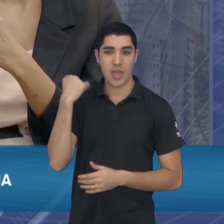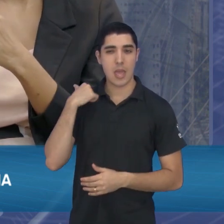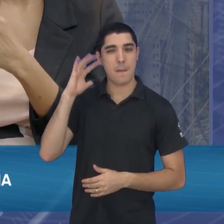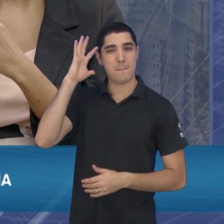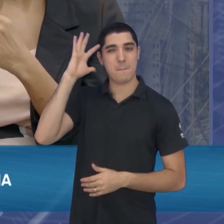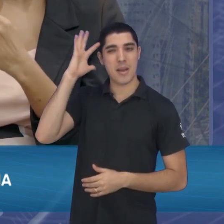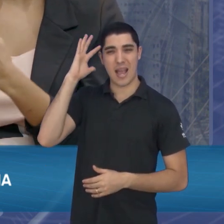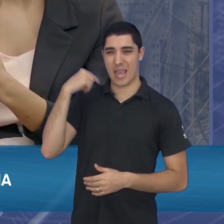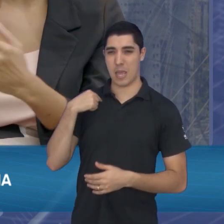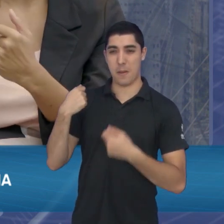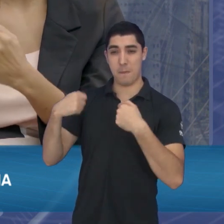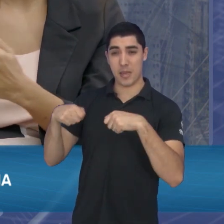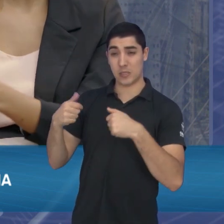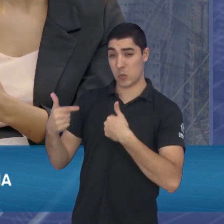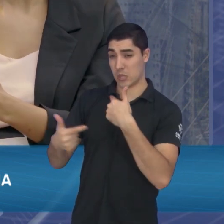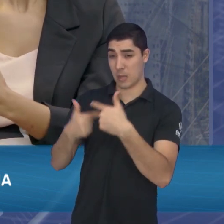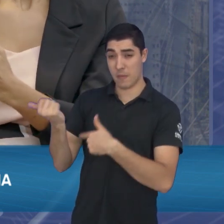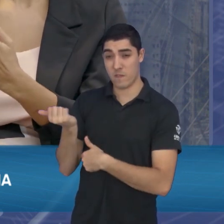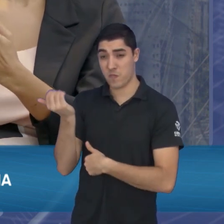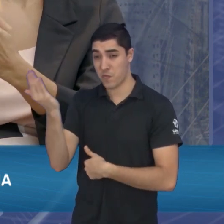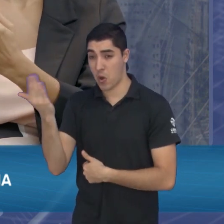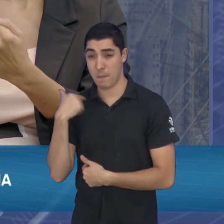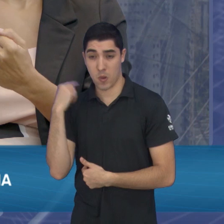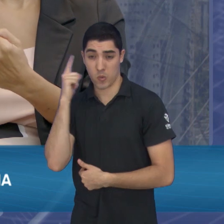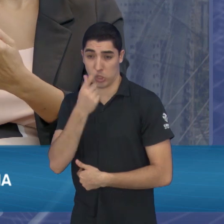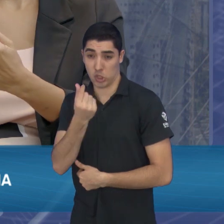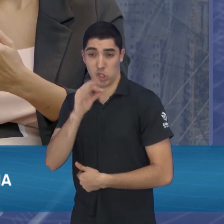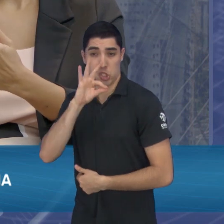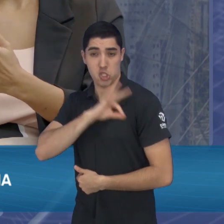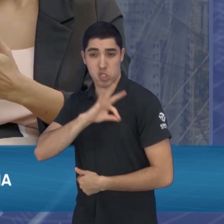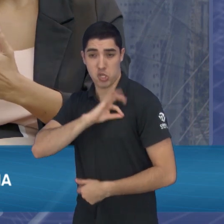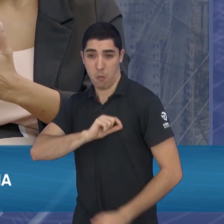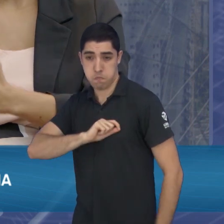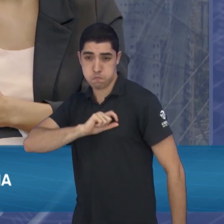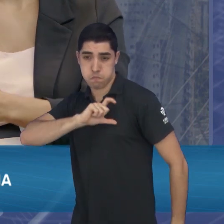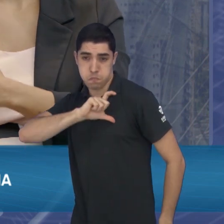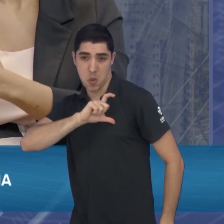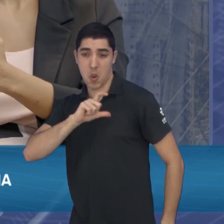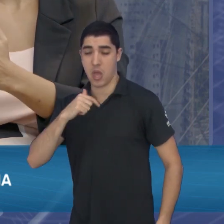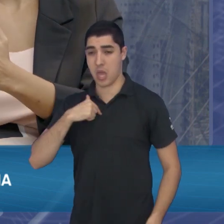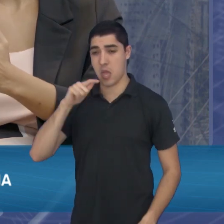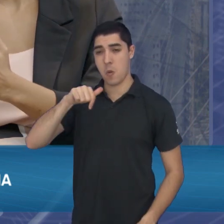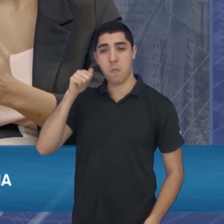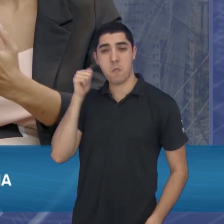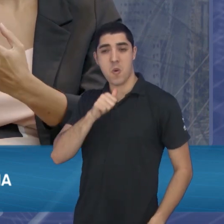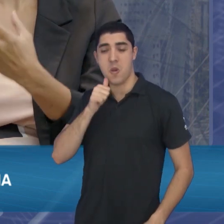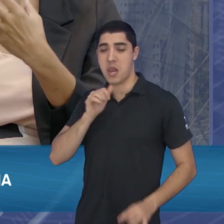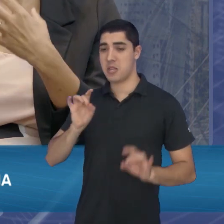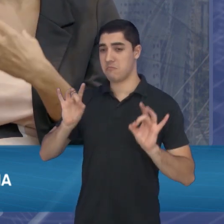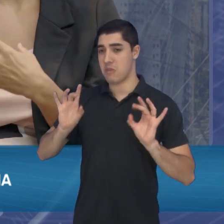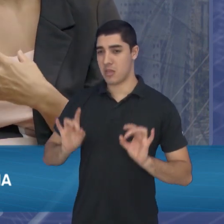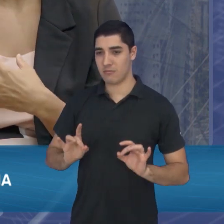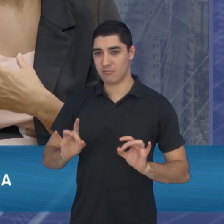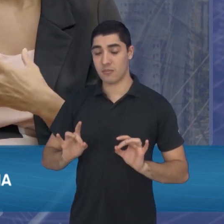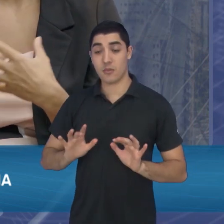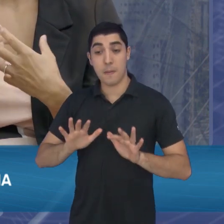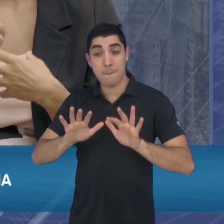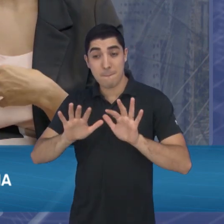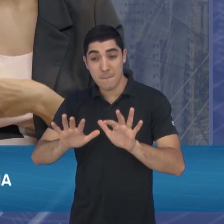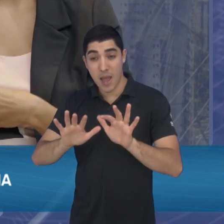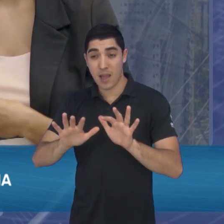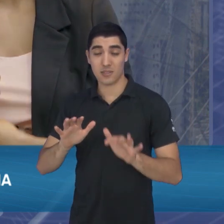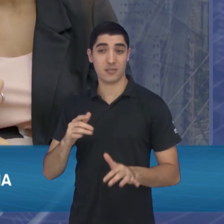que trabalhar fora, porque eu tenho que ter meu dinheiro, porque, né, eu sou uma mulher moderna e eu não consigo